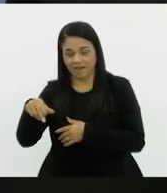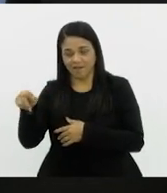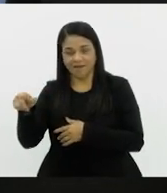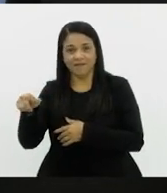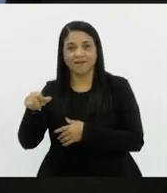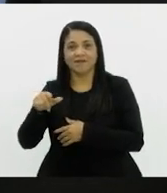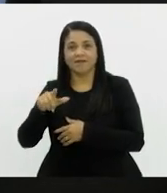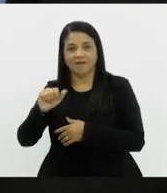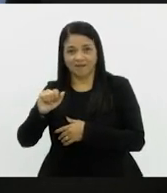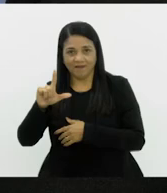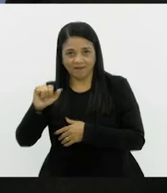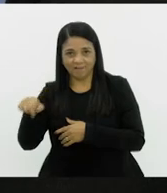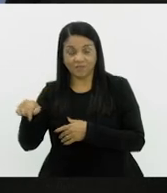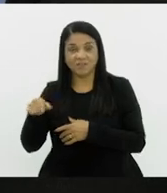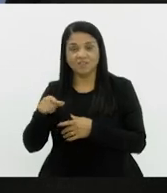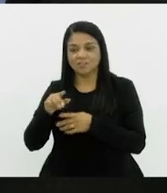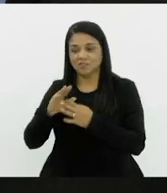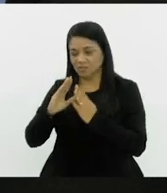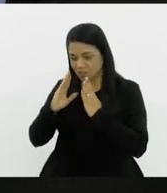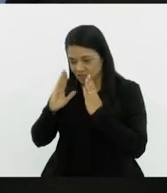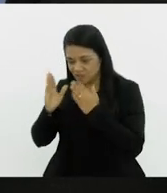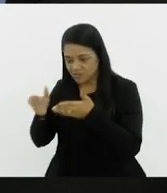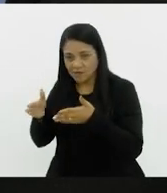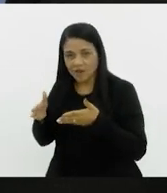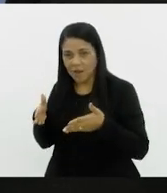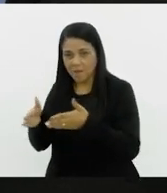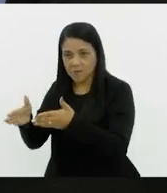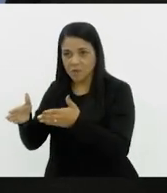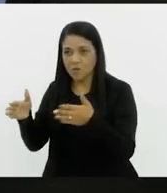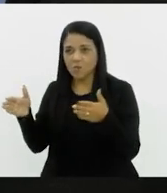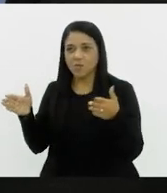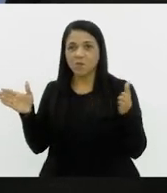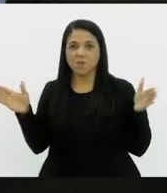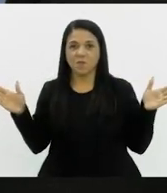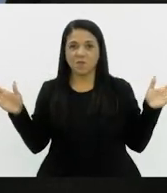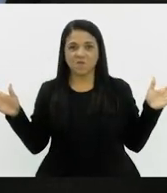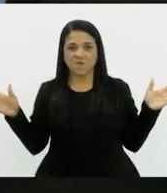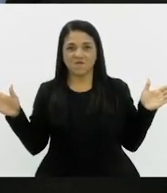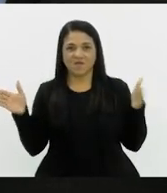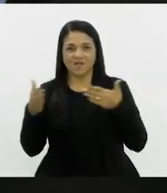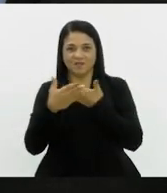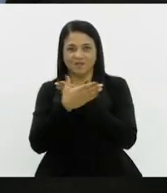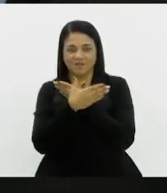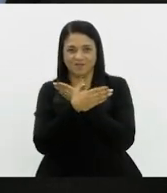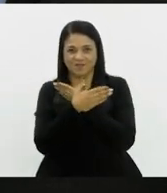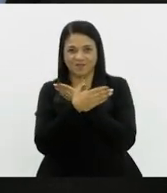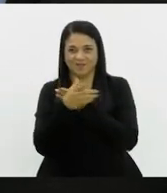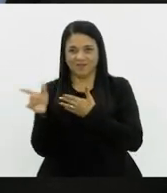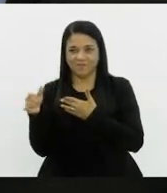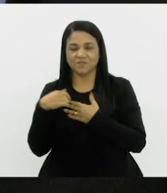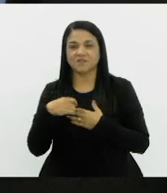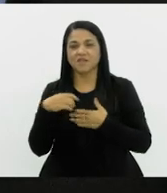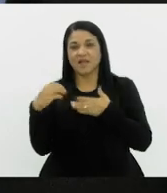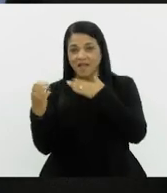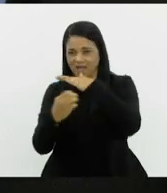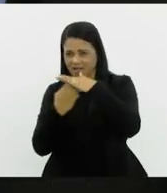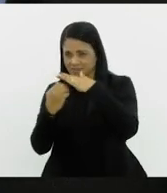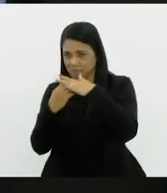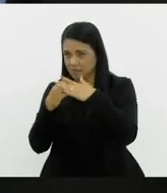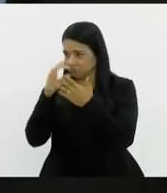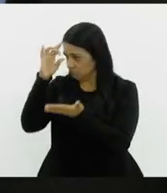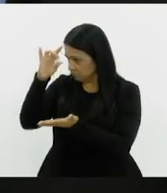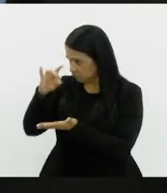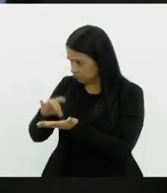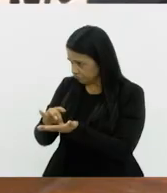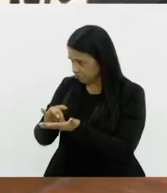lá, salvo engano, deve estar indo para o Corcovado, né? Para o Cristo, aliás. pessoal aí das empresas sabe, confirma